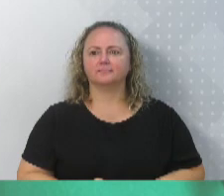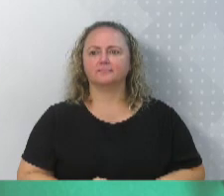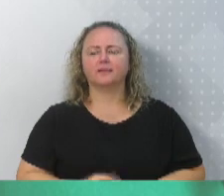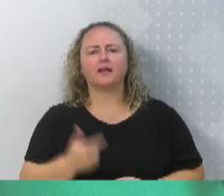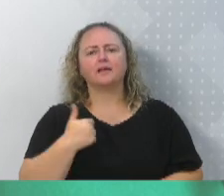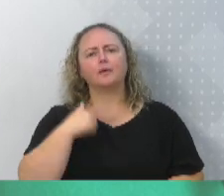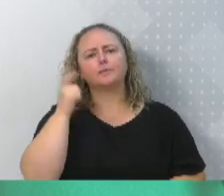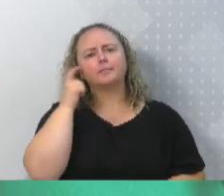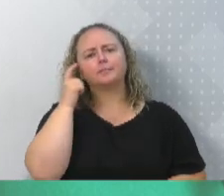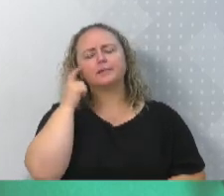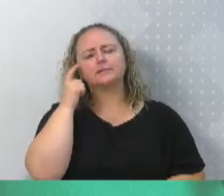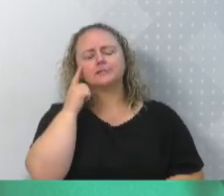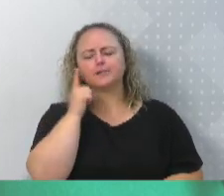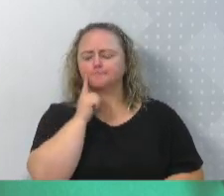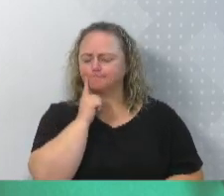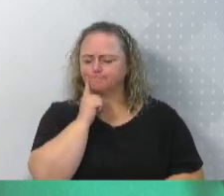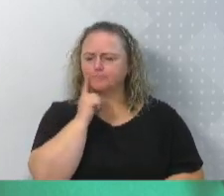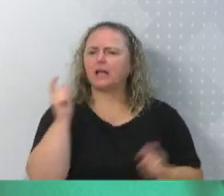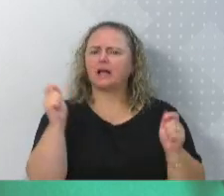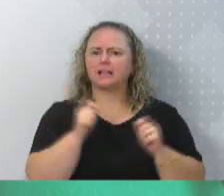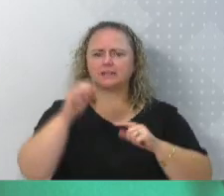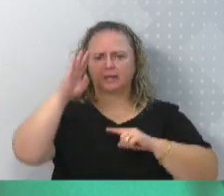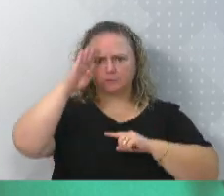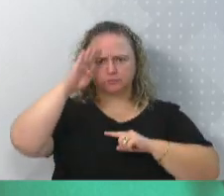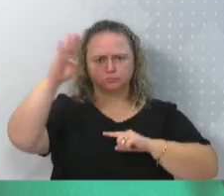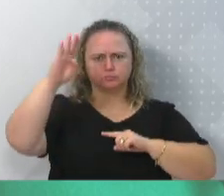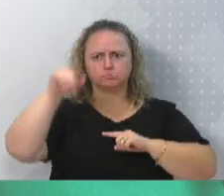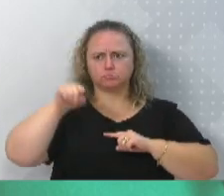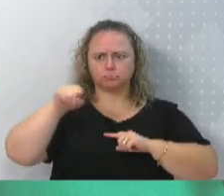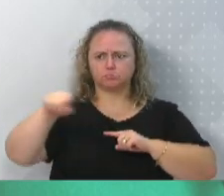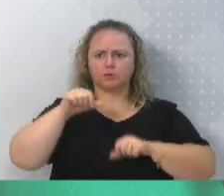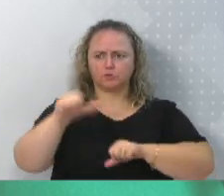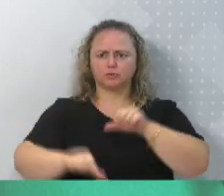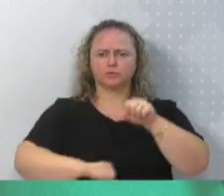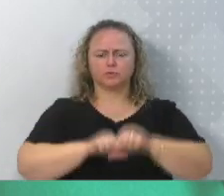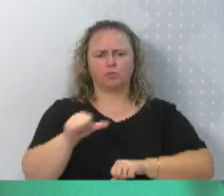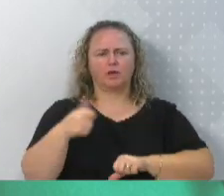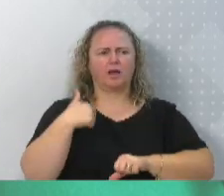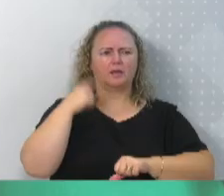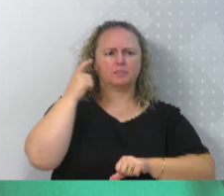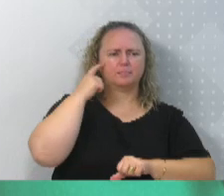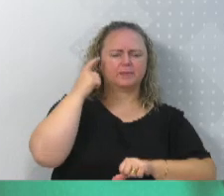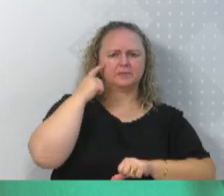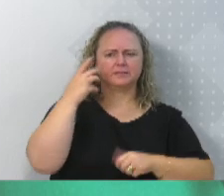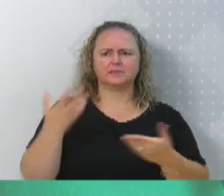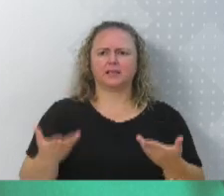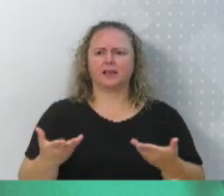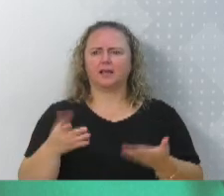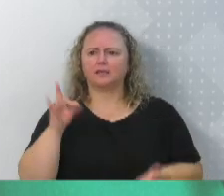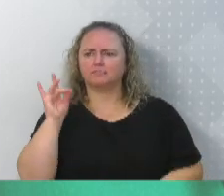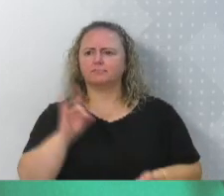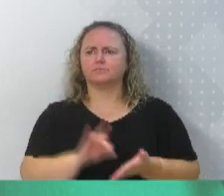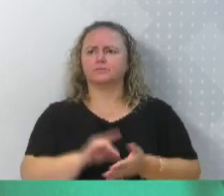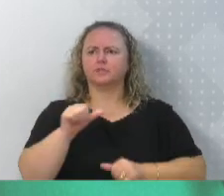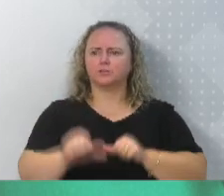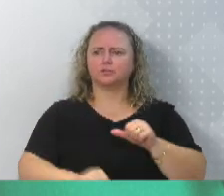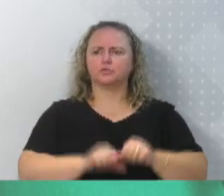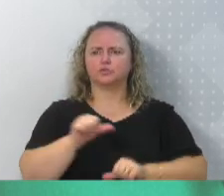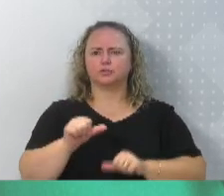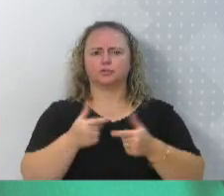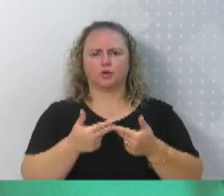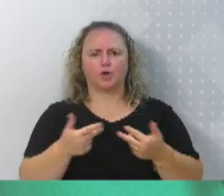até achei que pudesse ser competência do exército fazer a troca dessa Bandeira porque eu já tinha ouvido falar dos veteranos que realizam a troca das Bandeiras e tal